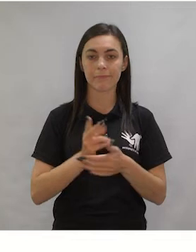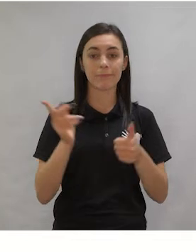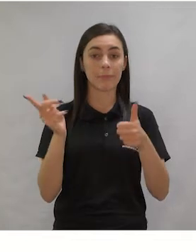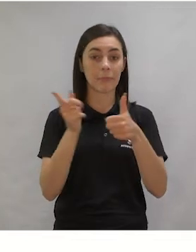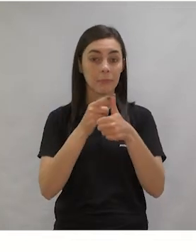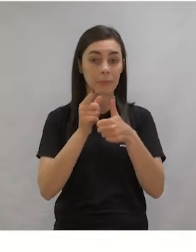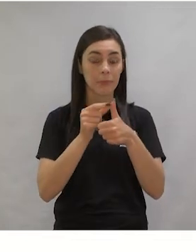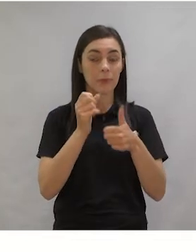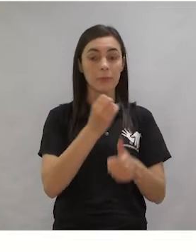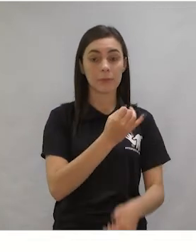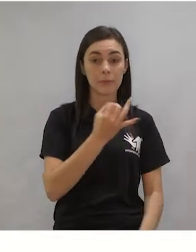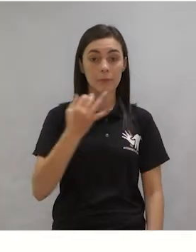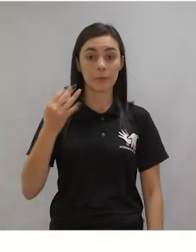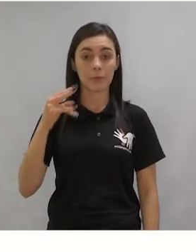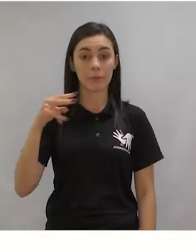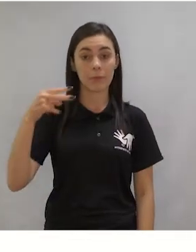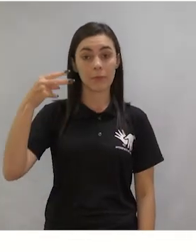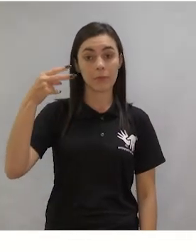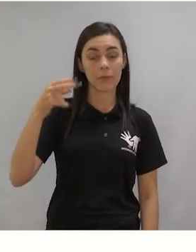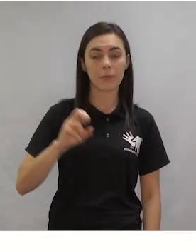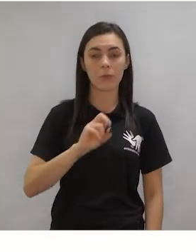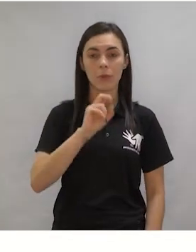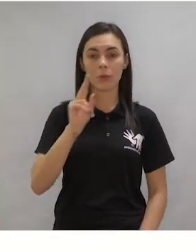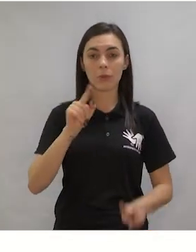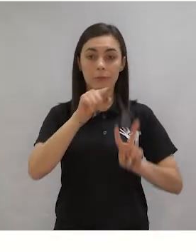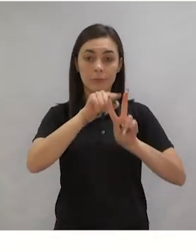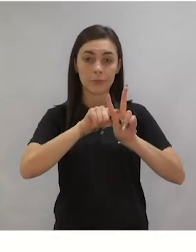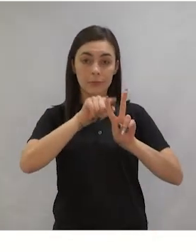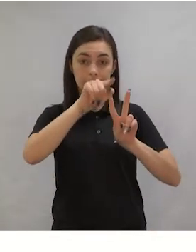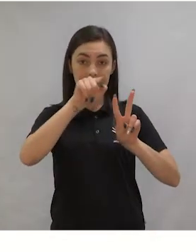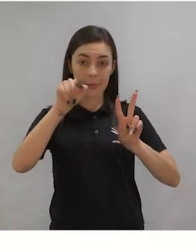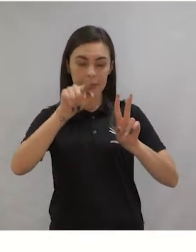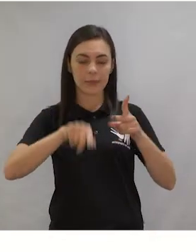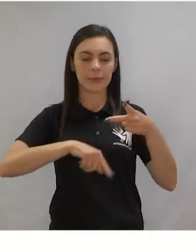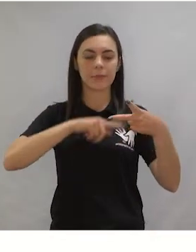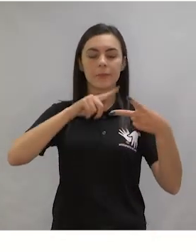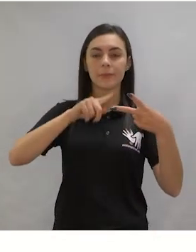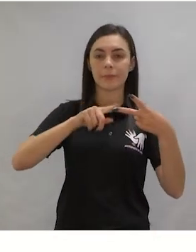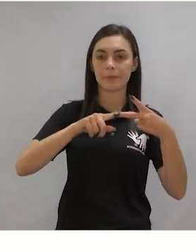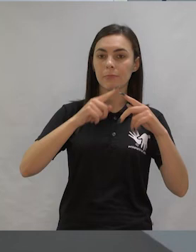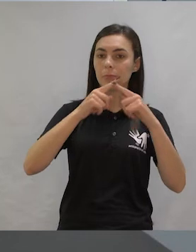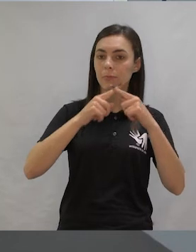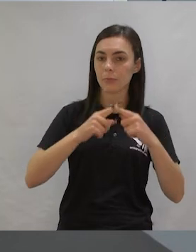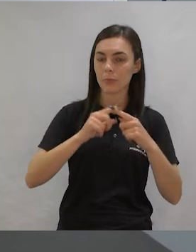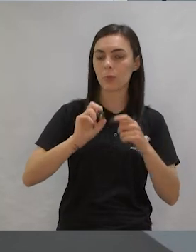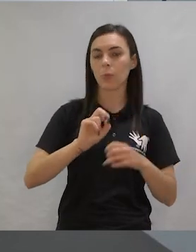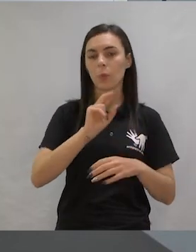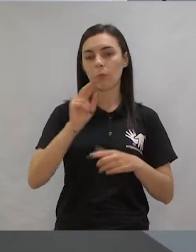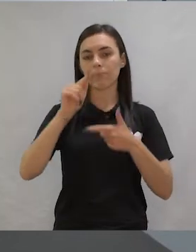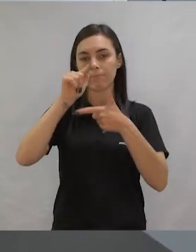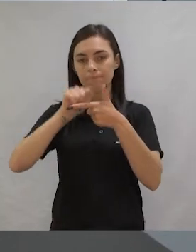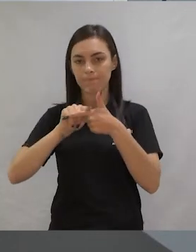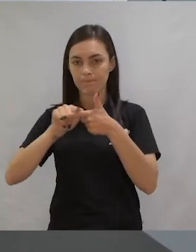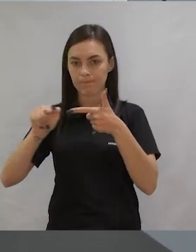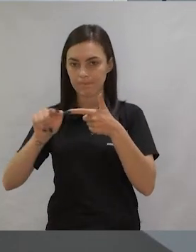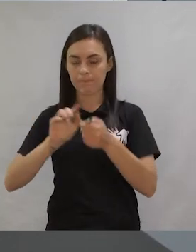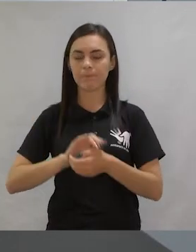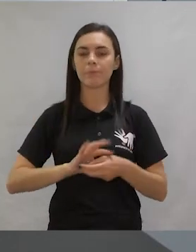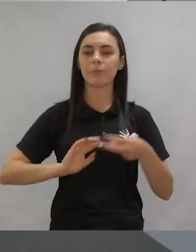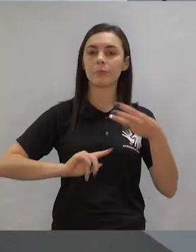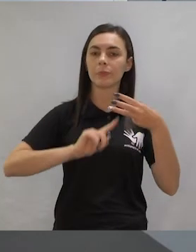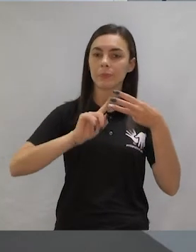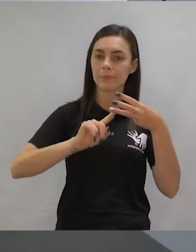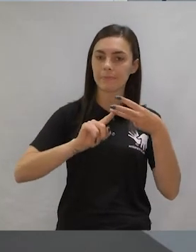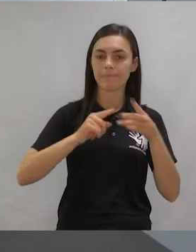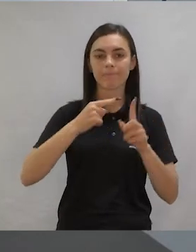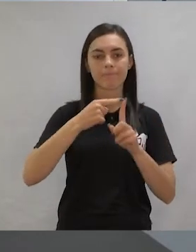a gente resolve as potências ou então as raízes. Depois nós vamos resolver as multiplicações ou divisões.